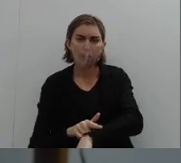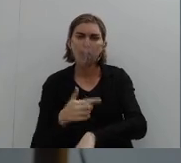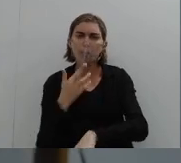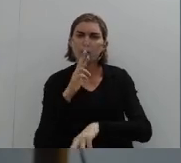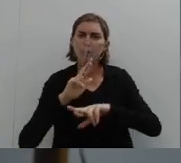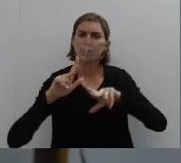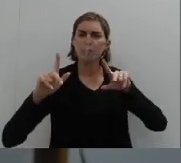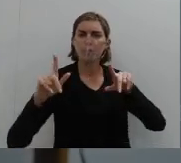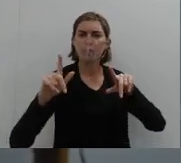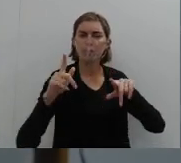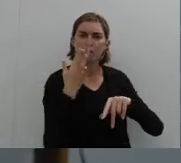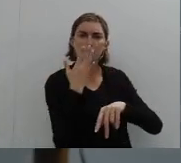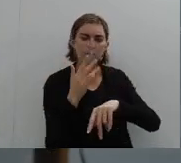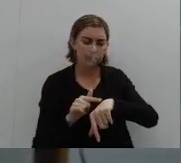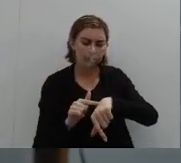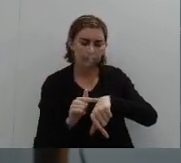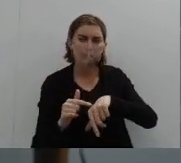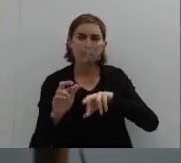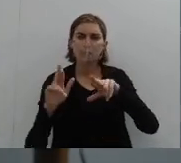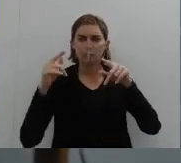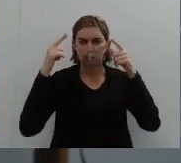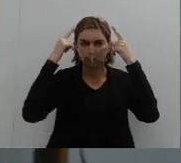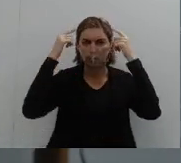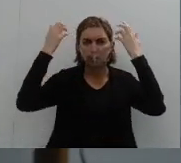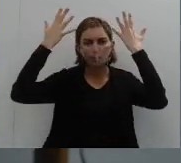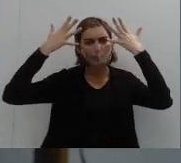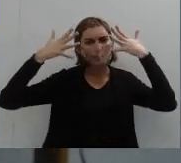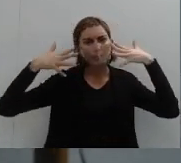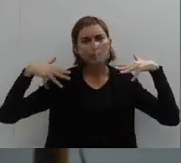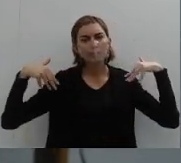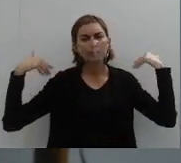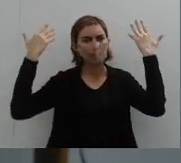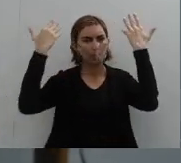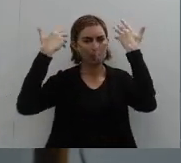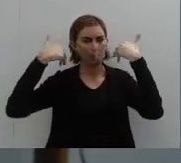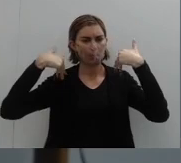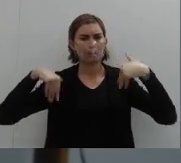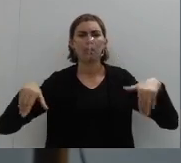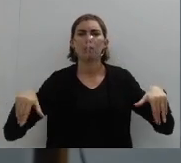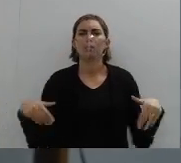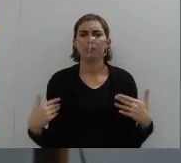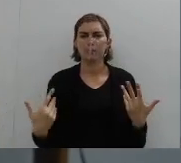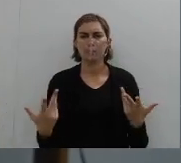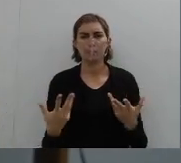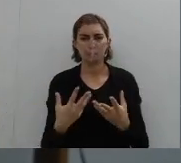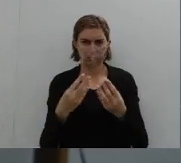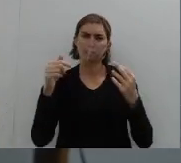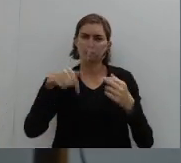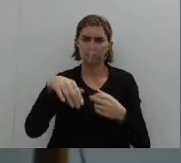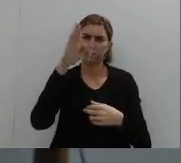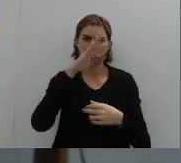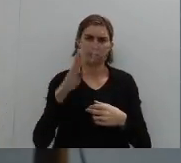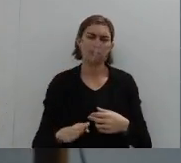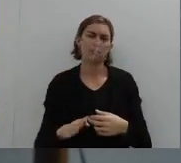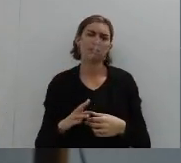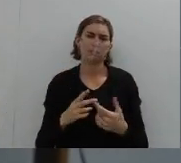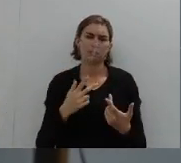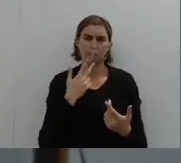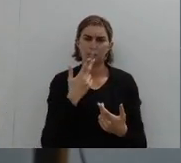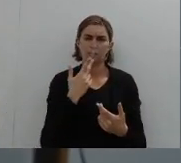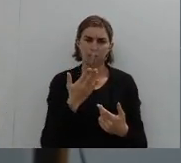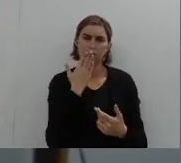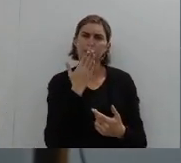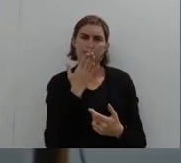da pele, né? Então, cabelos lisos. Muitos, no Brasil, eu falo